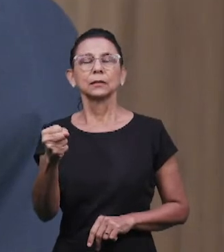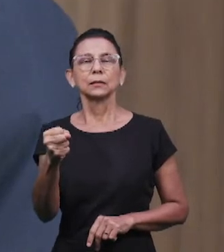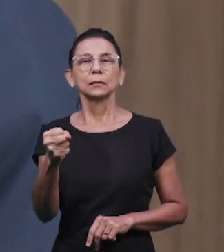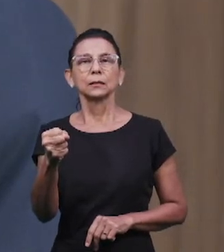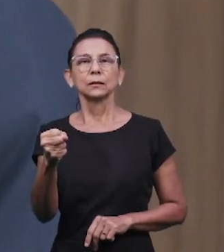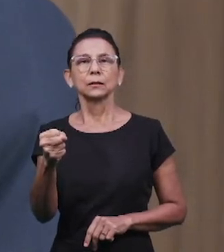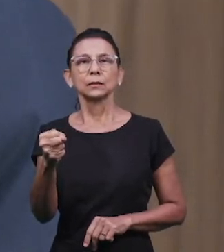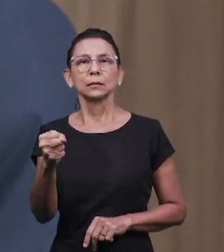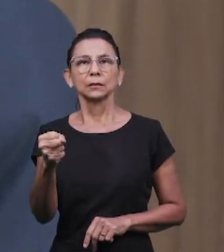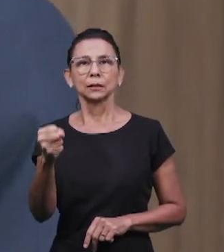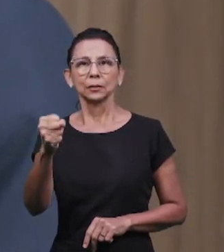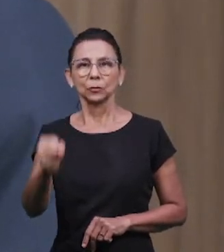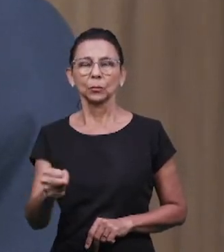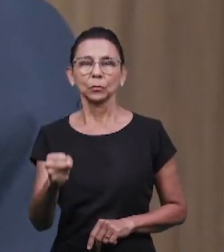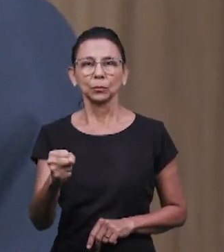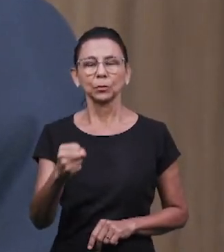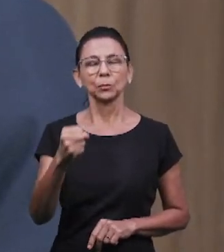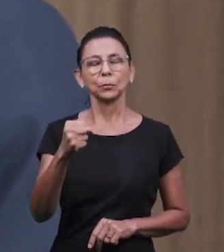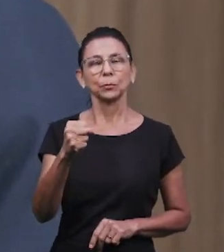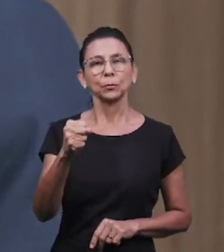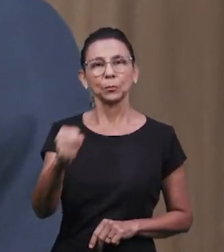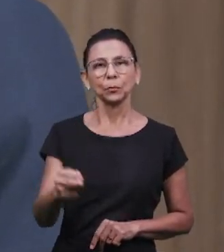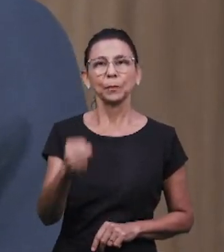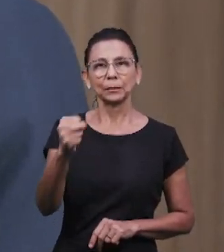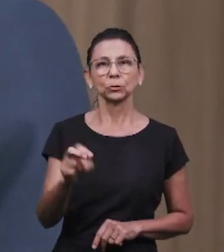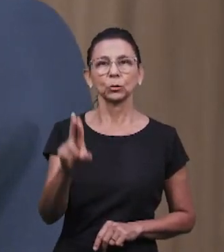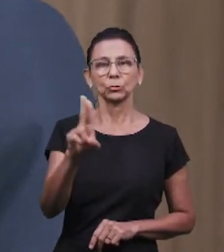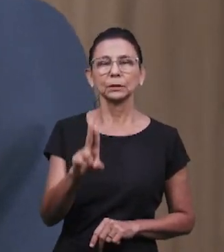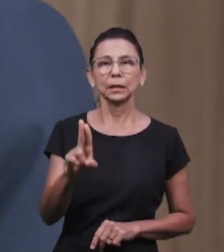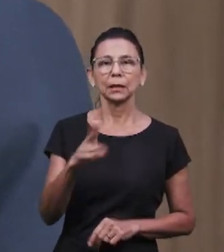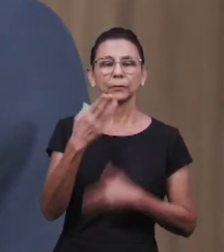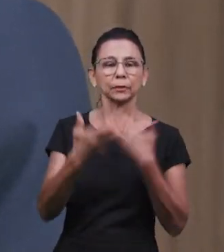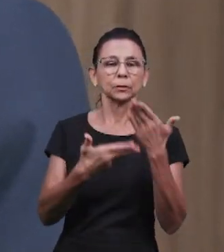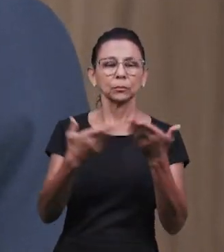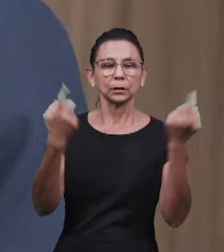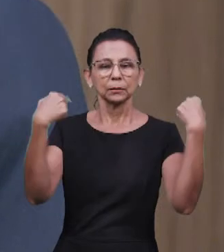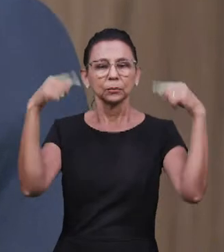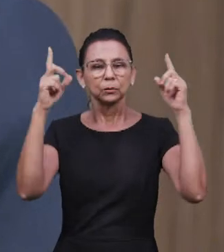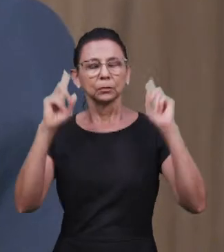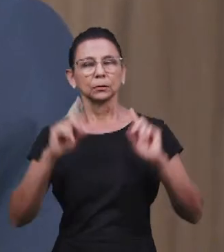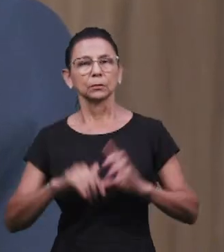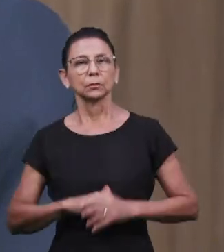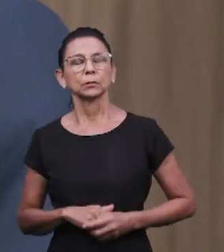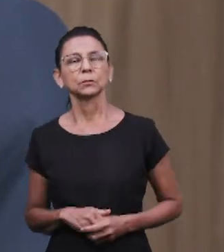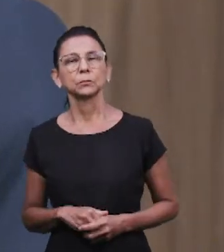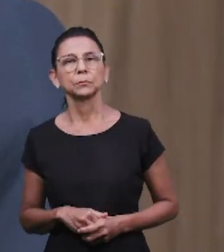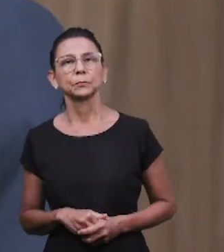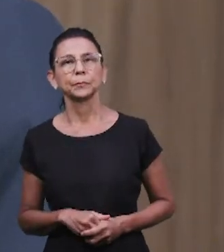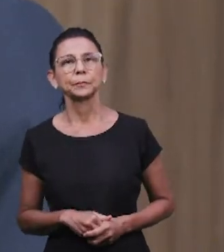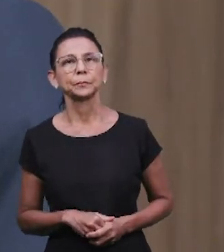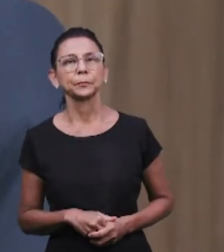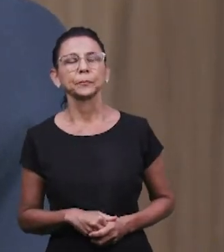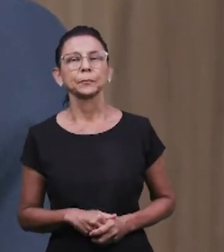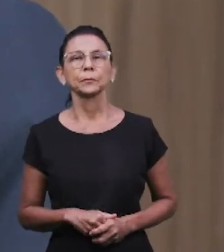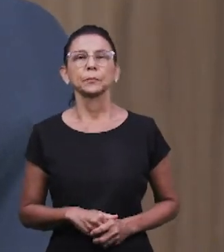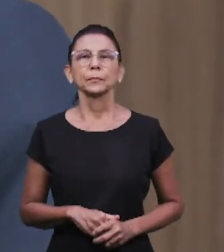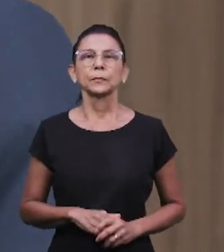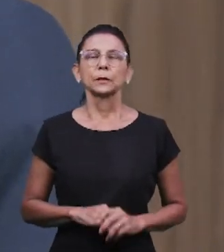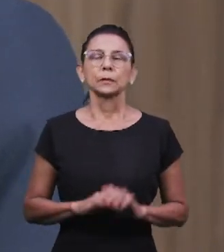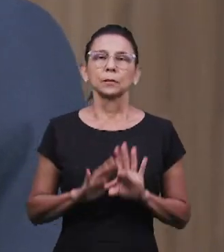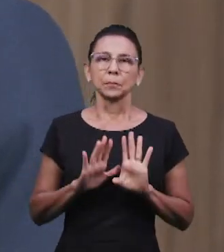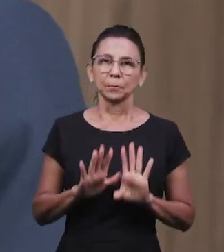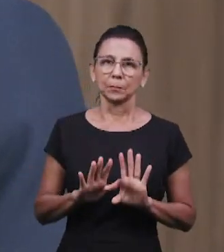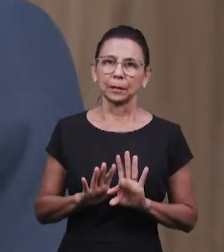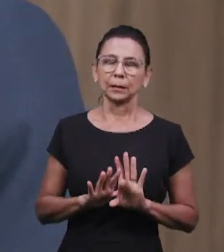da vara aqui fala também desse entendimento, dessa conversa que se falaram, tudo isso, né? Não é uma disciplina dessa forma. Agora, lembra